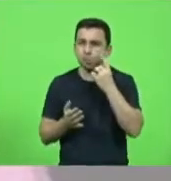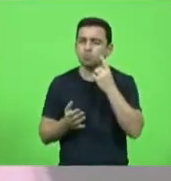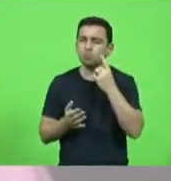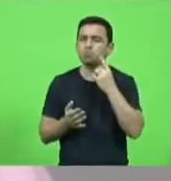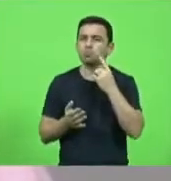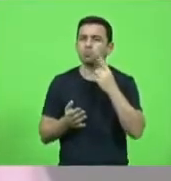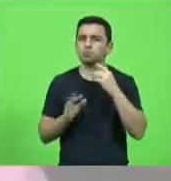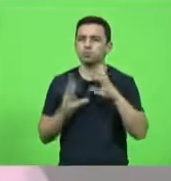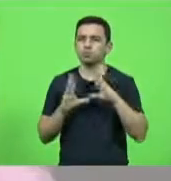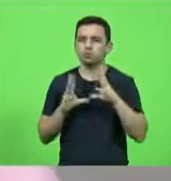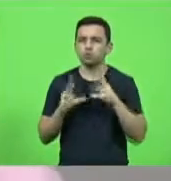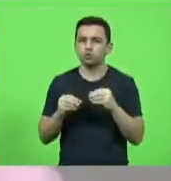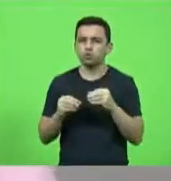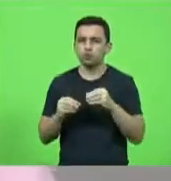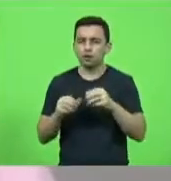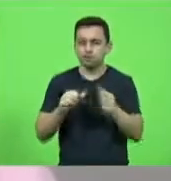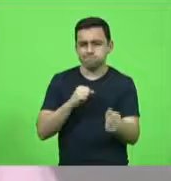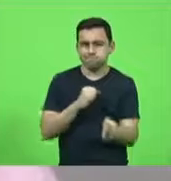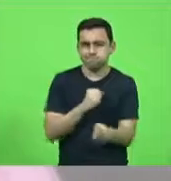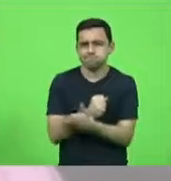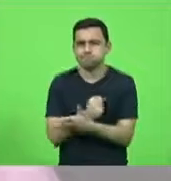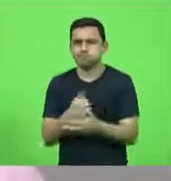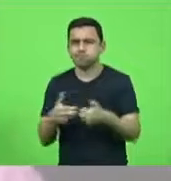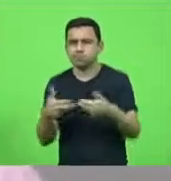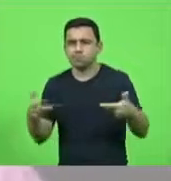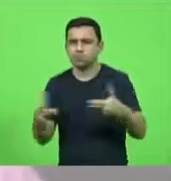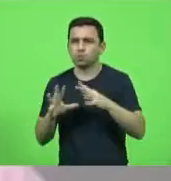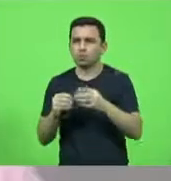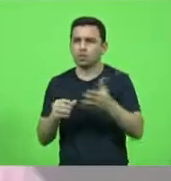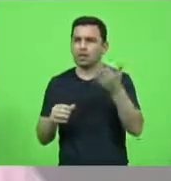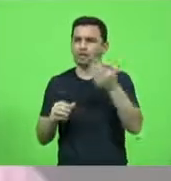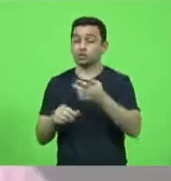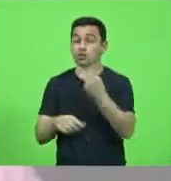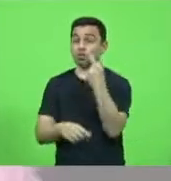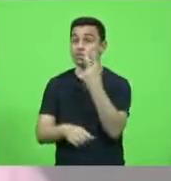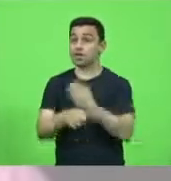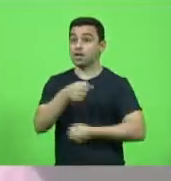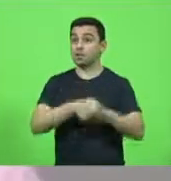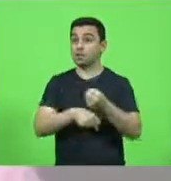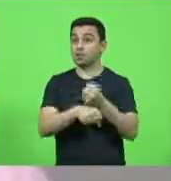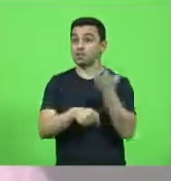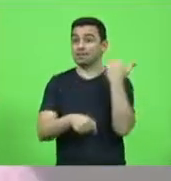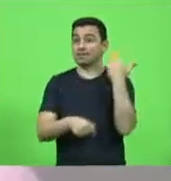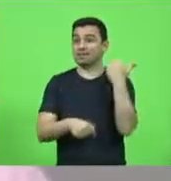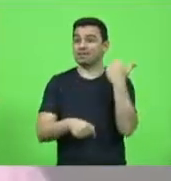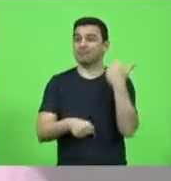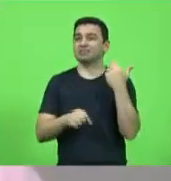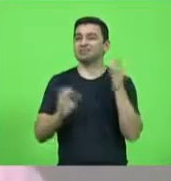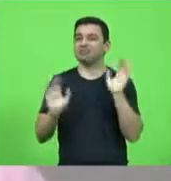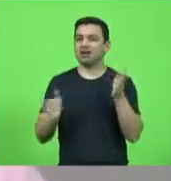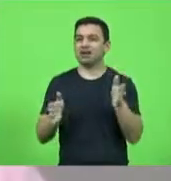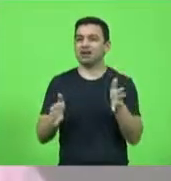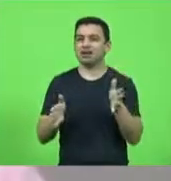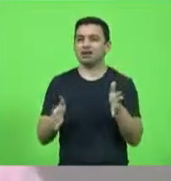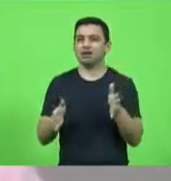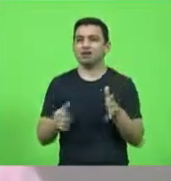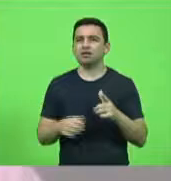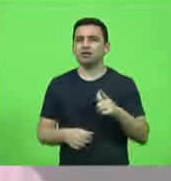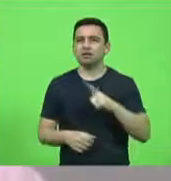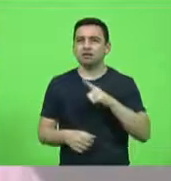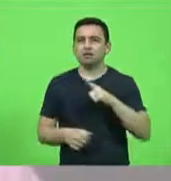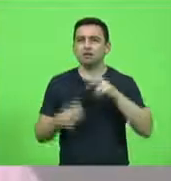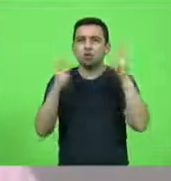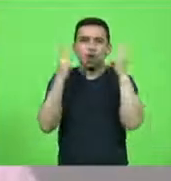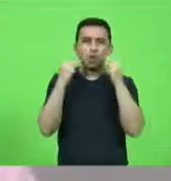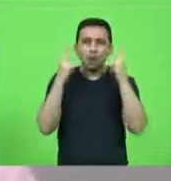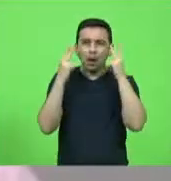tudo aquilo de corrupção que nós, até 2 anos atrás, já tínhamos como uma questão